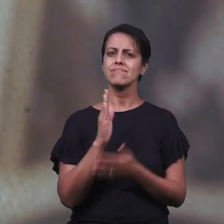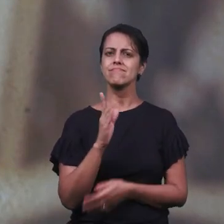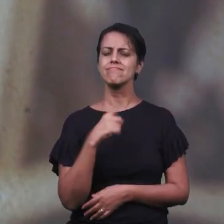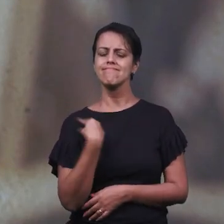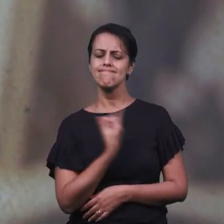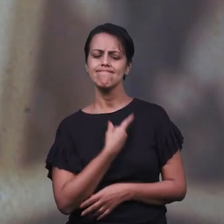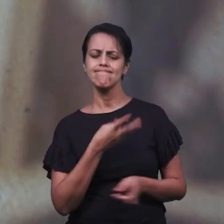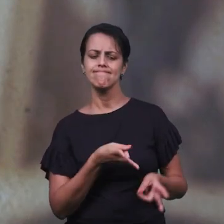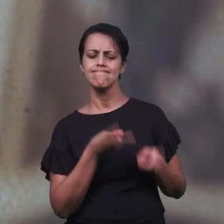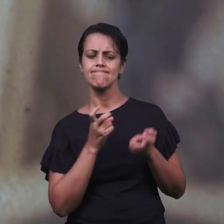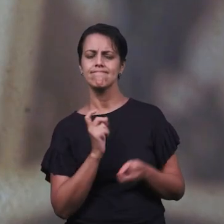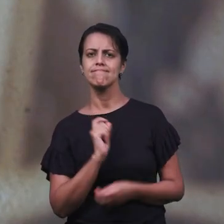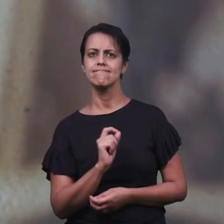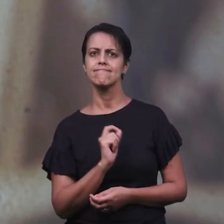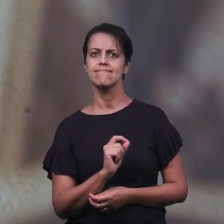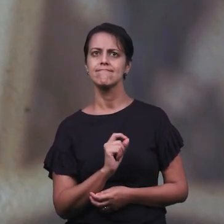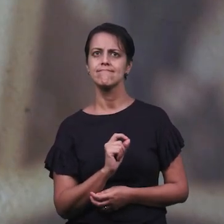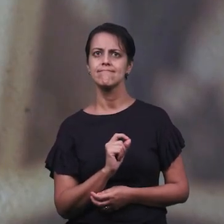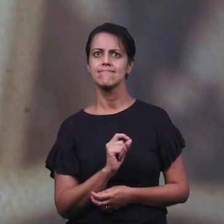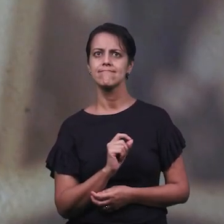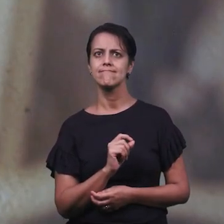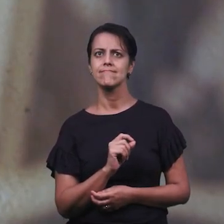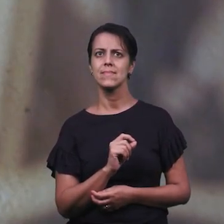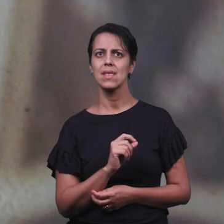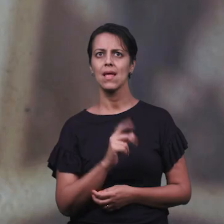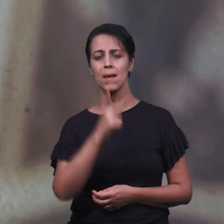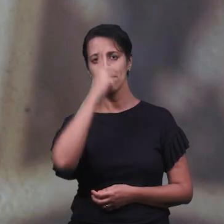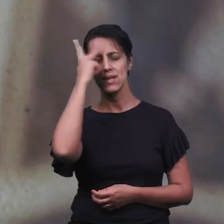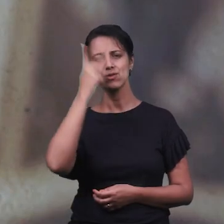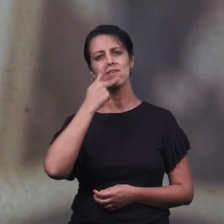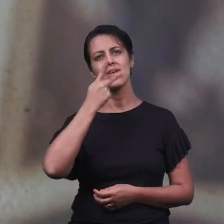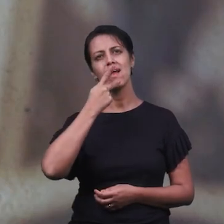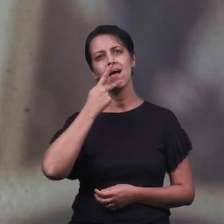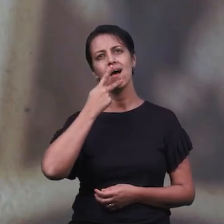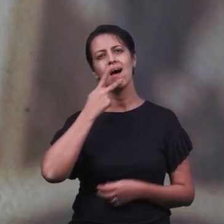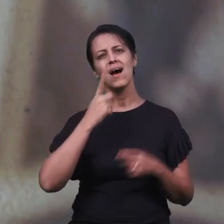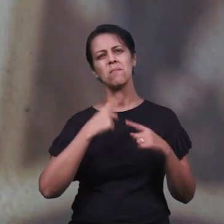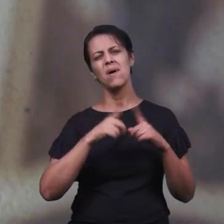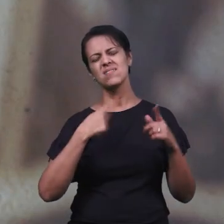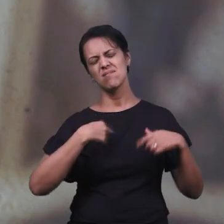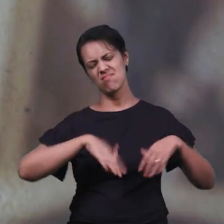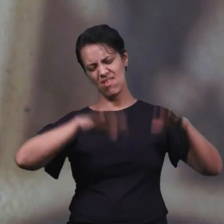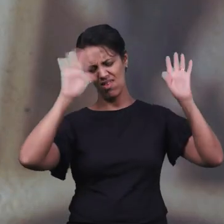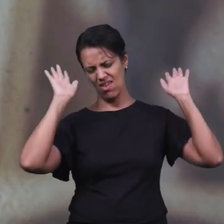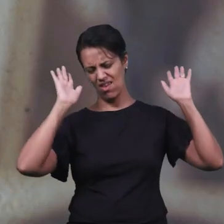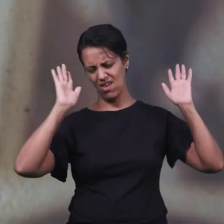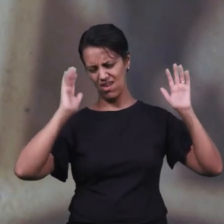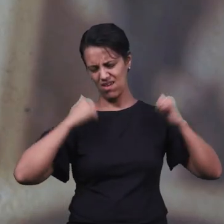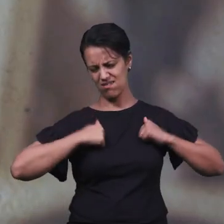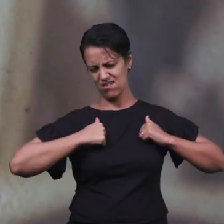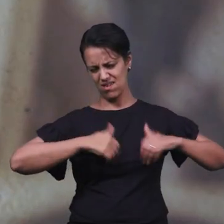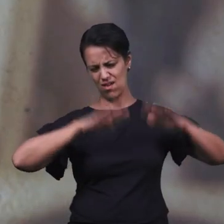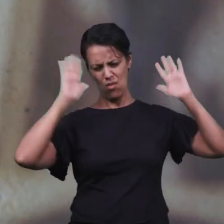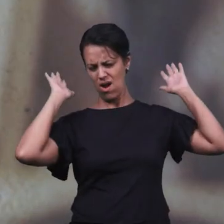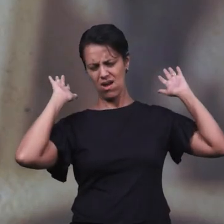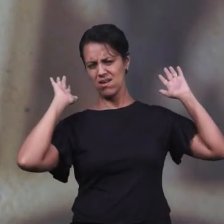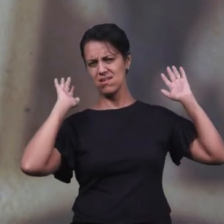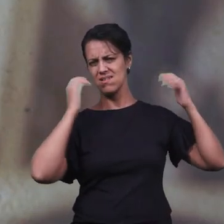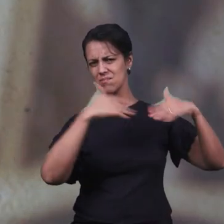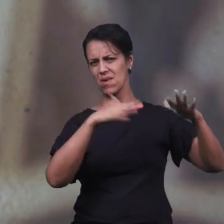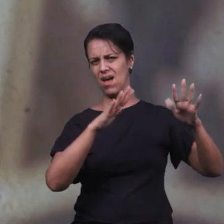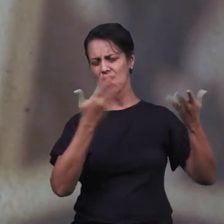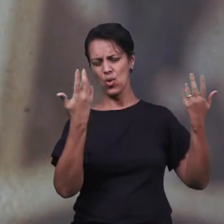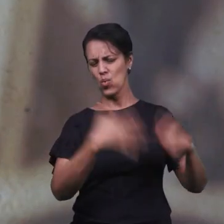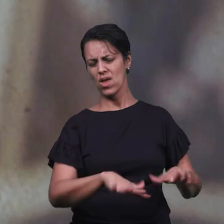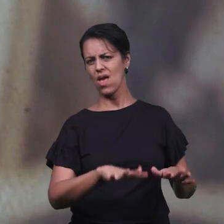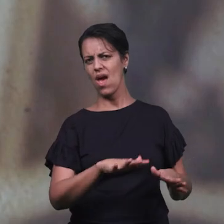assim a mãe dizer, mas eu abro mão da pensão. Não, ela não pode abrir mão